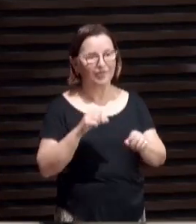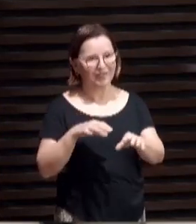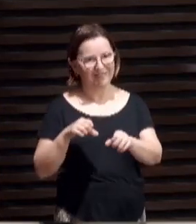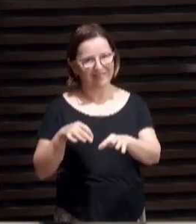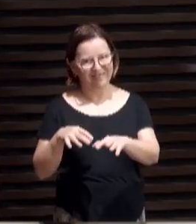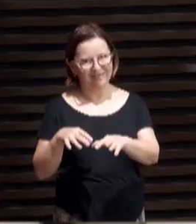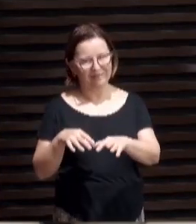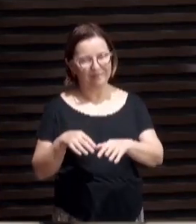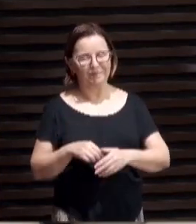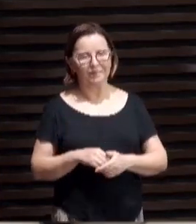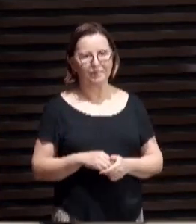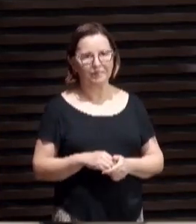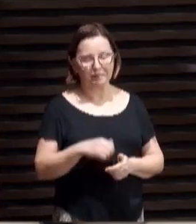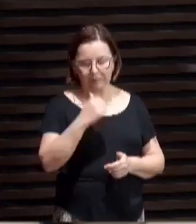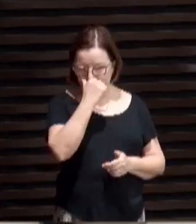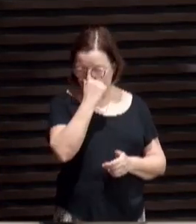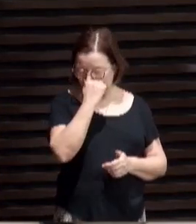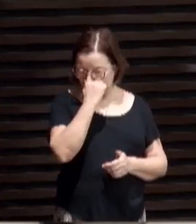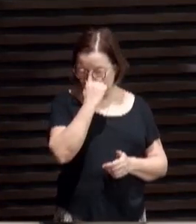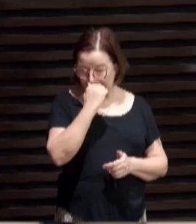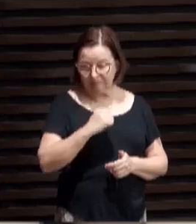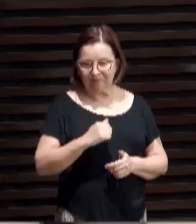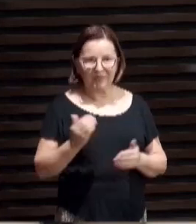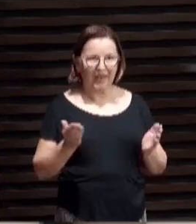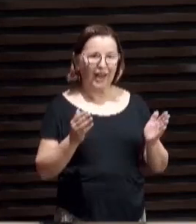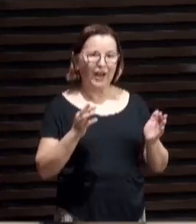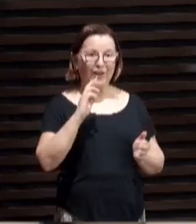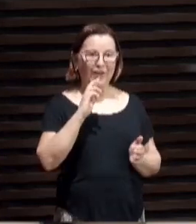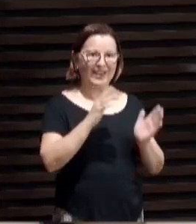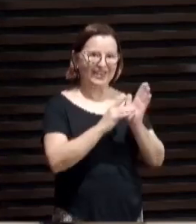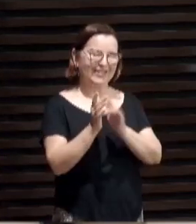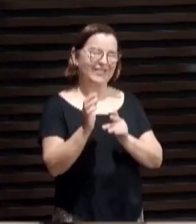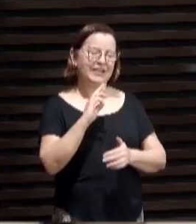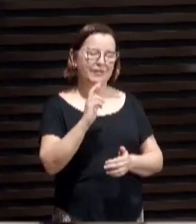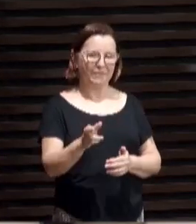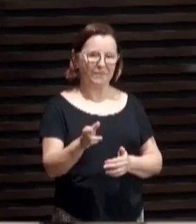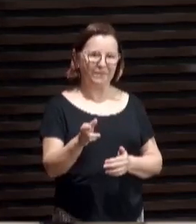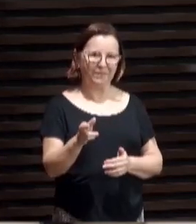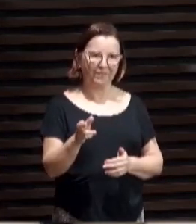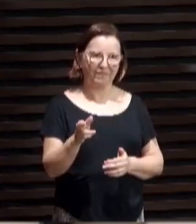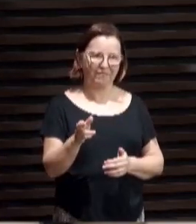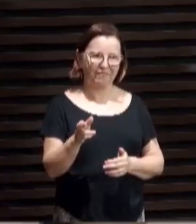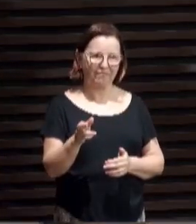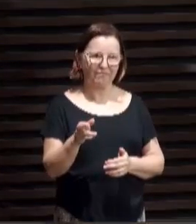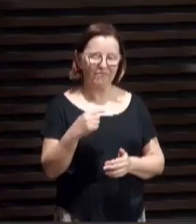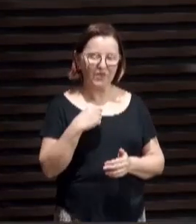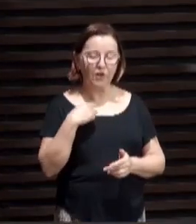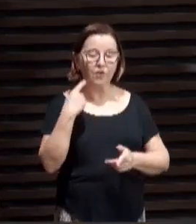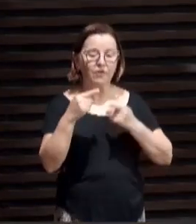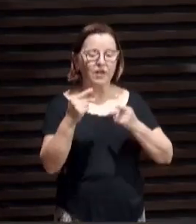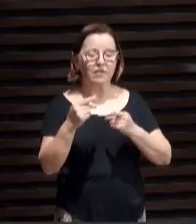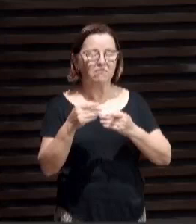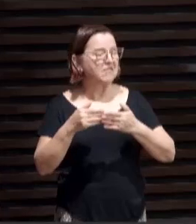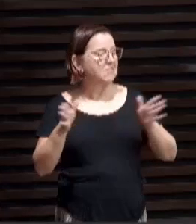doutrina. Agora a resposta de Jesus. Declarou-lhes Jesus: Eu tenho falado francamente